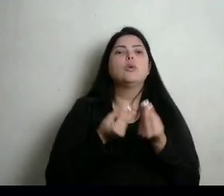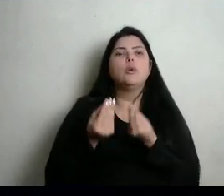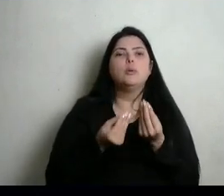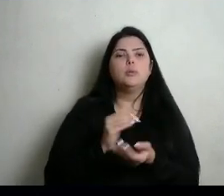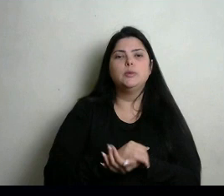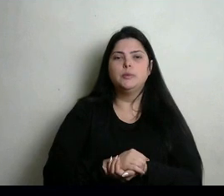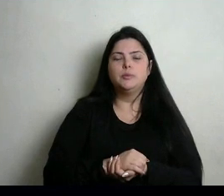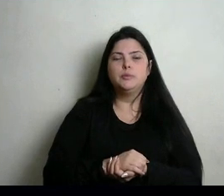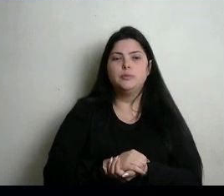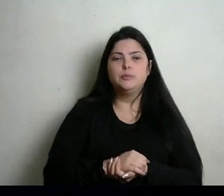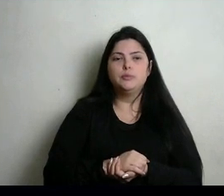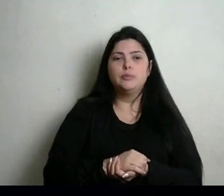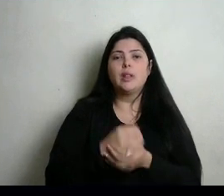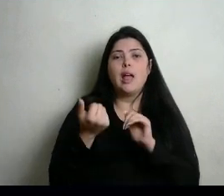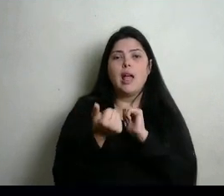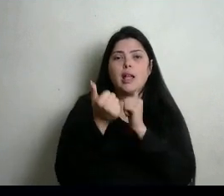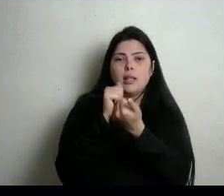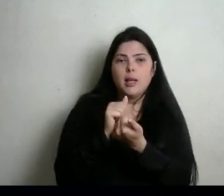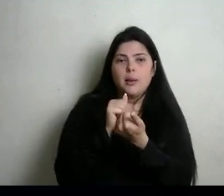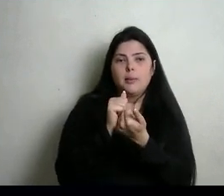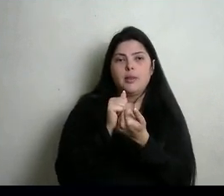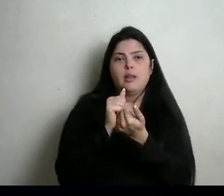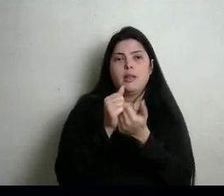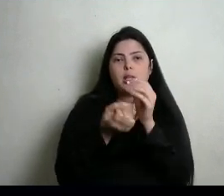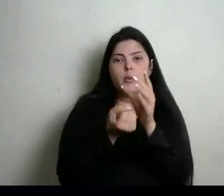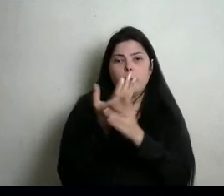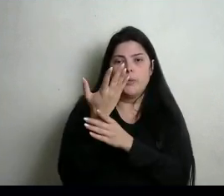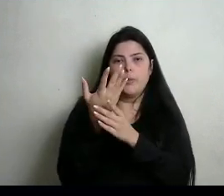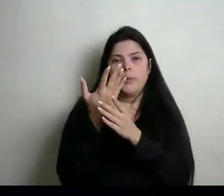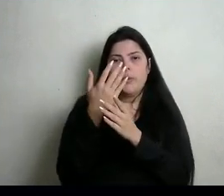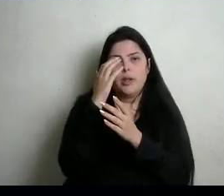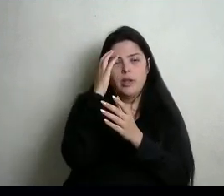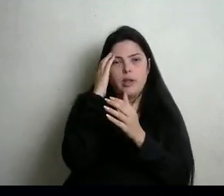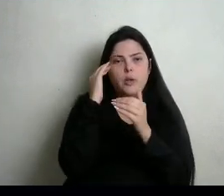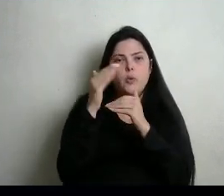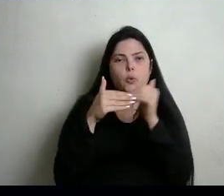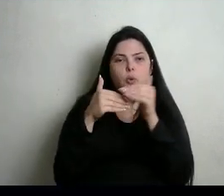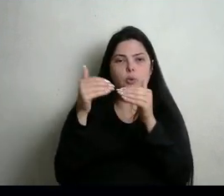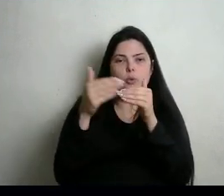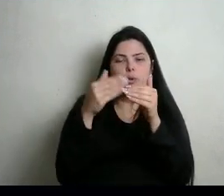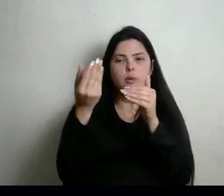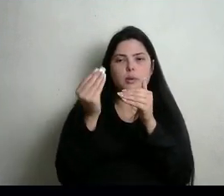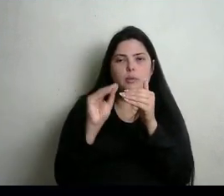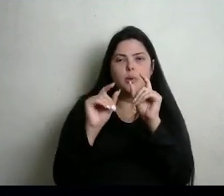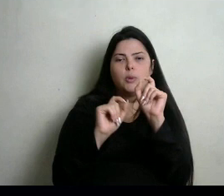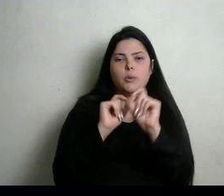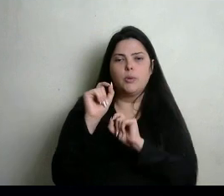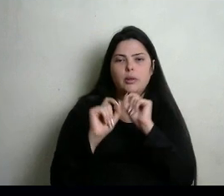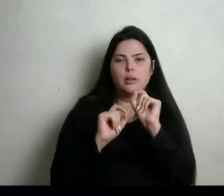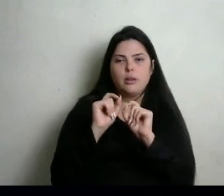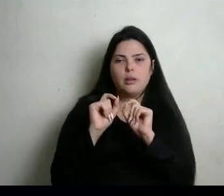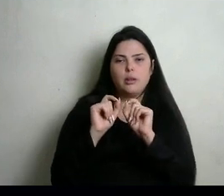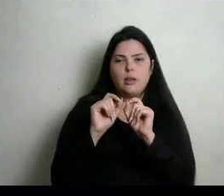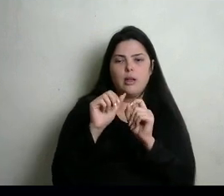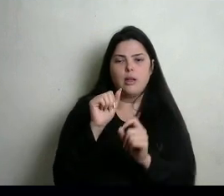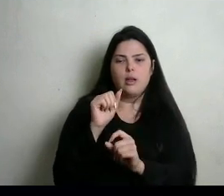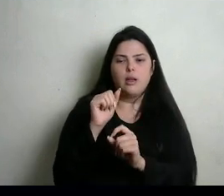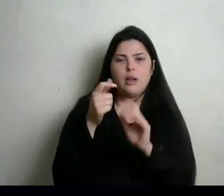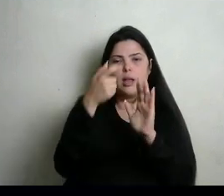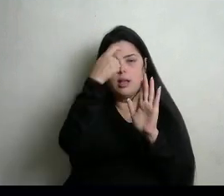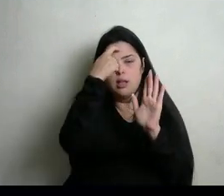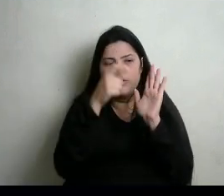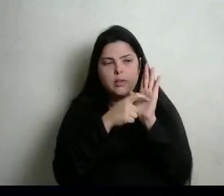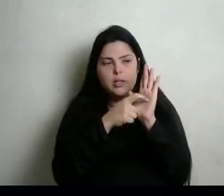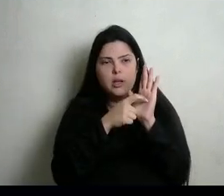um adapter. Nesse adapter, no construtor, eu estou instanciando a API da OpenAI e eu tenho um